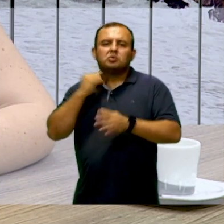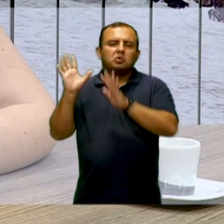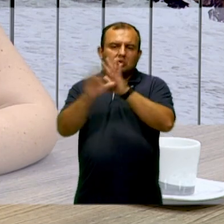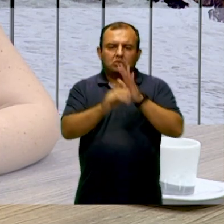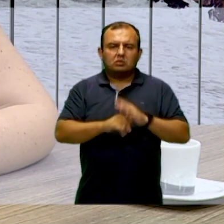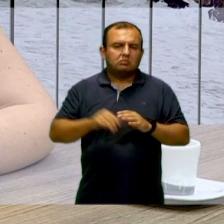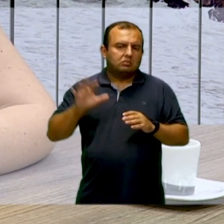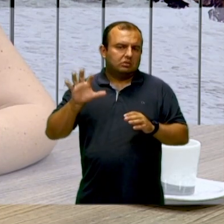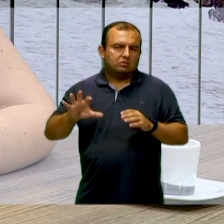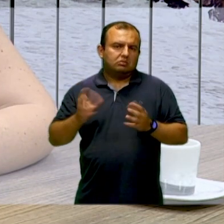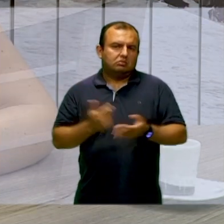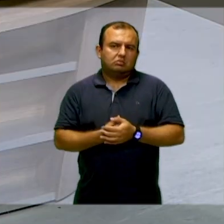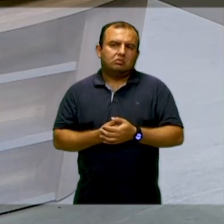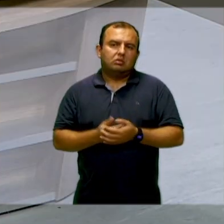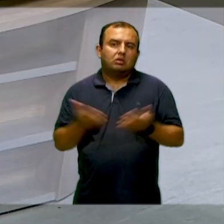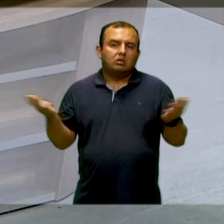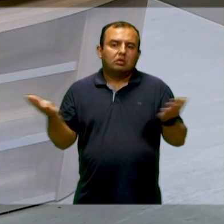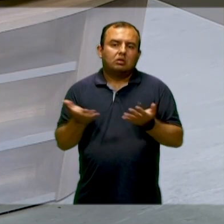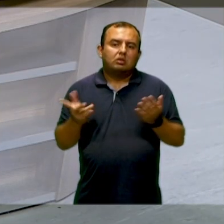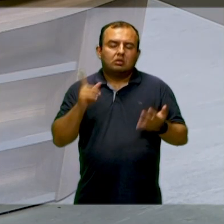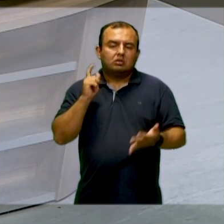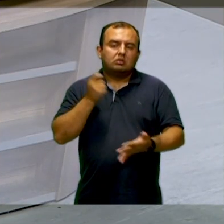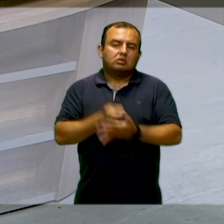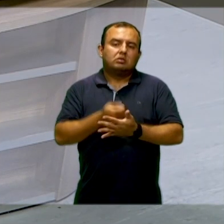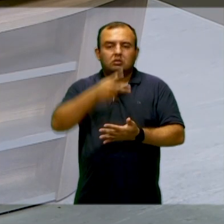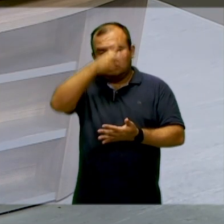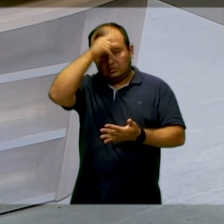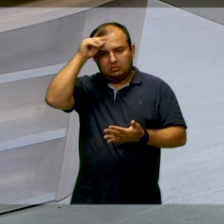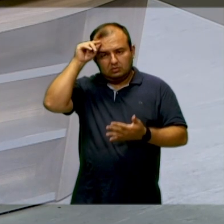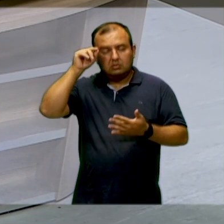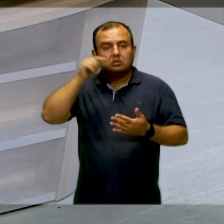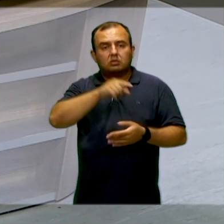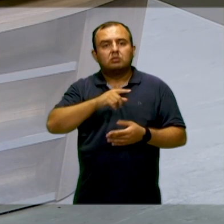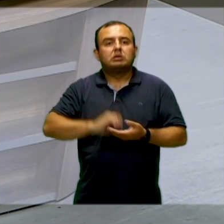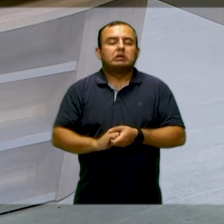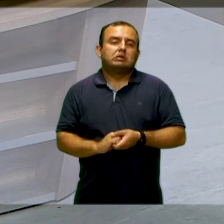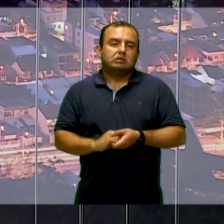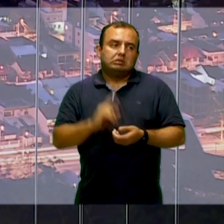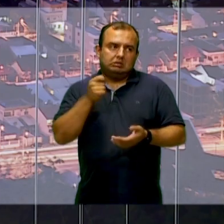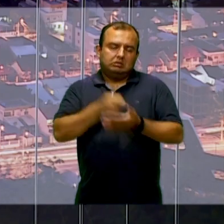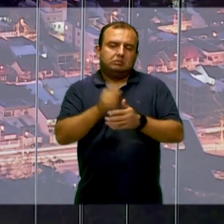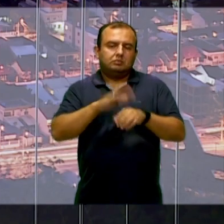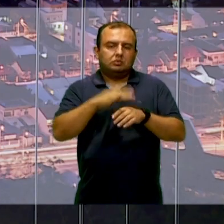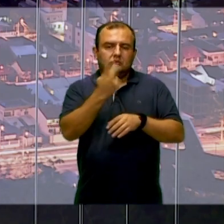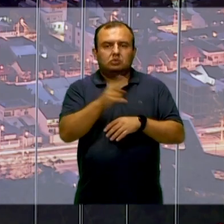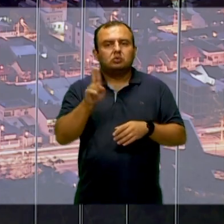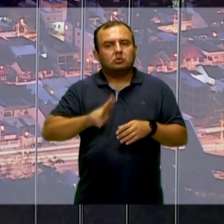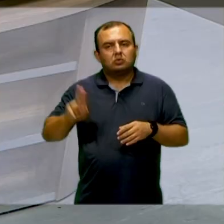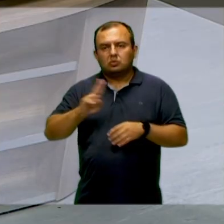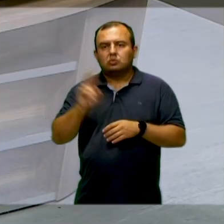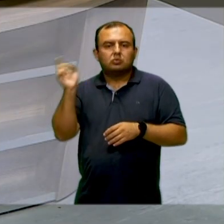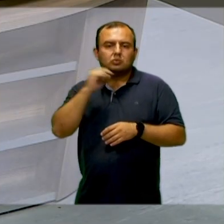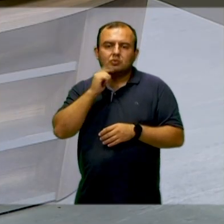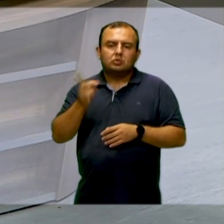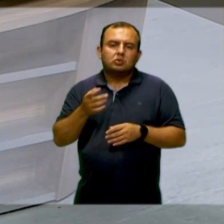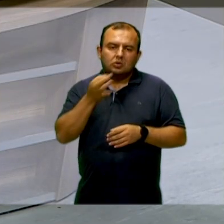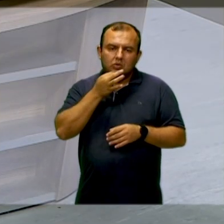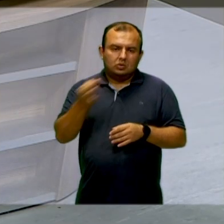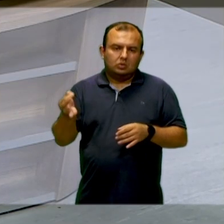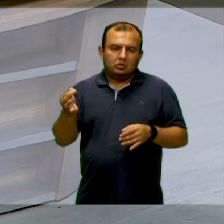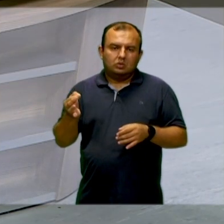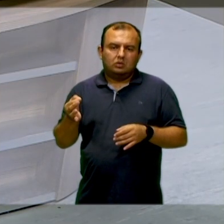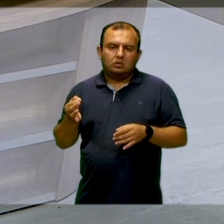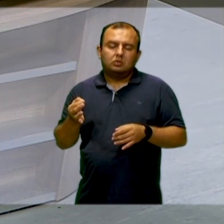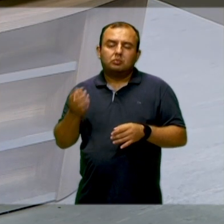não faz sentido. Agora a decisão final é do prefeito, com certeza. Mas De uso, não dá. a tua opinião